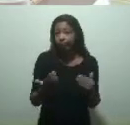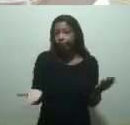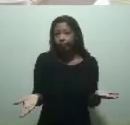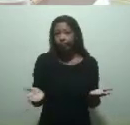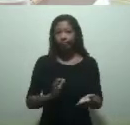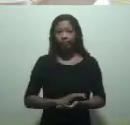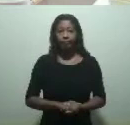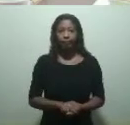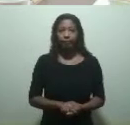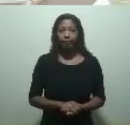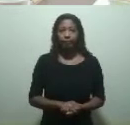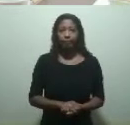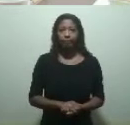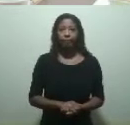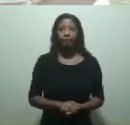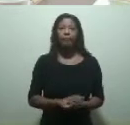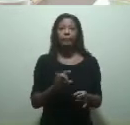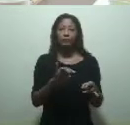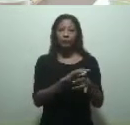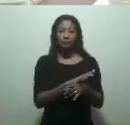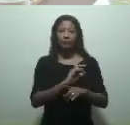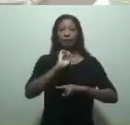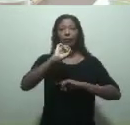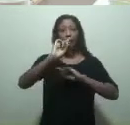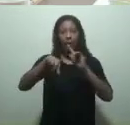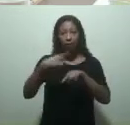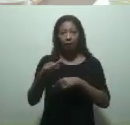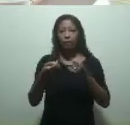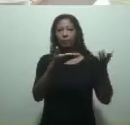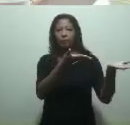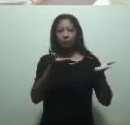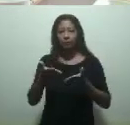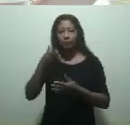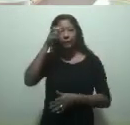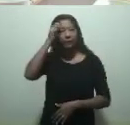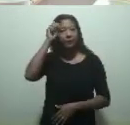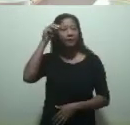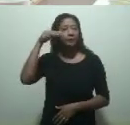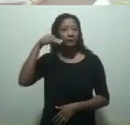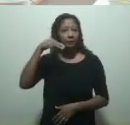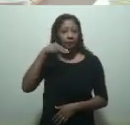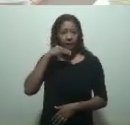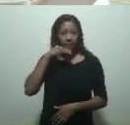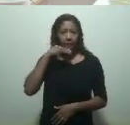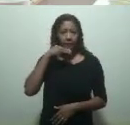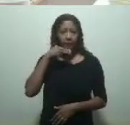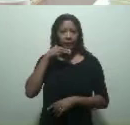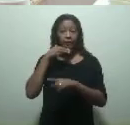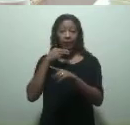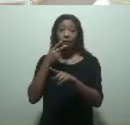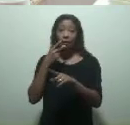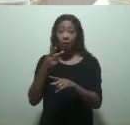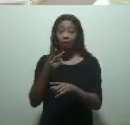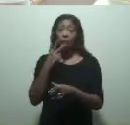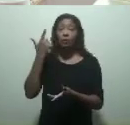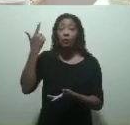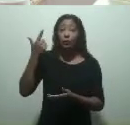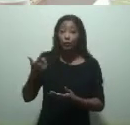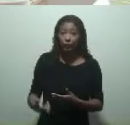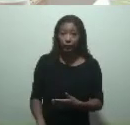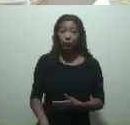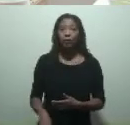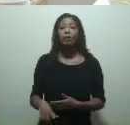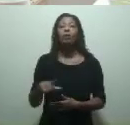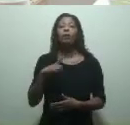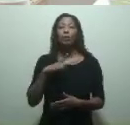parte. Dando sequência, foi convidada a ocupar a tribuna a vereadora Ana Michele de Farias Cabral. Ela reafirmou a